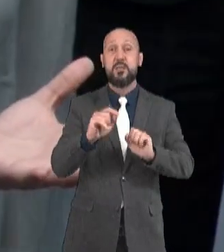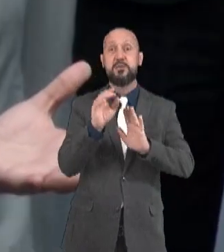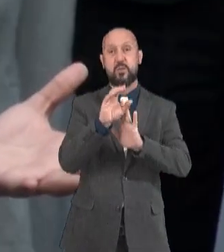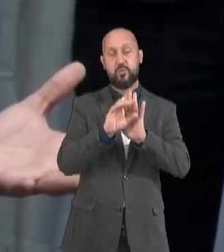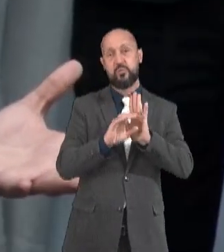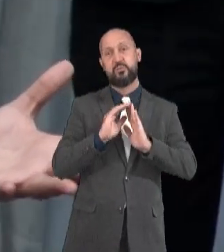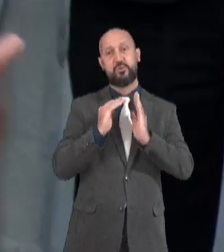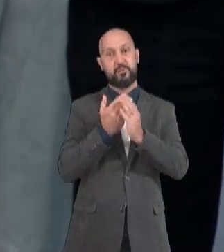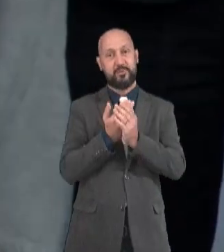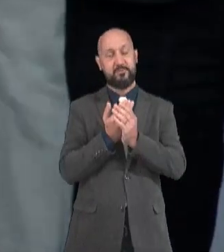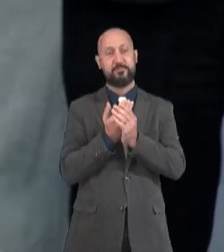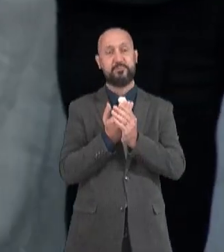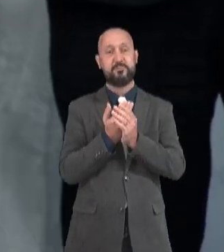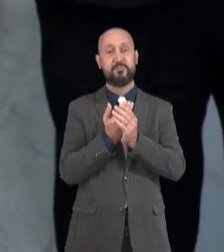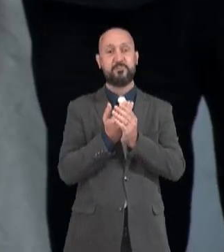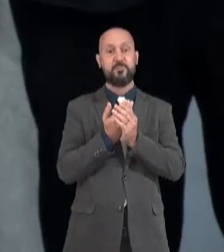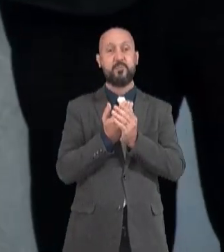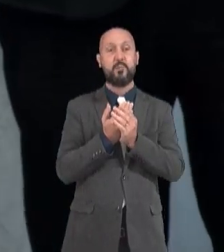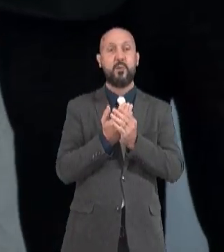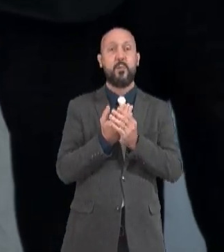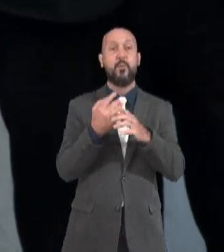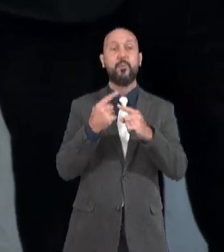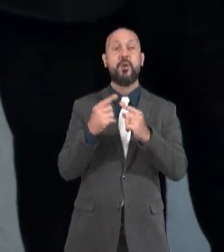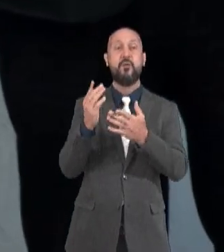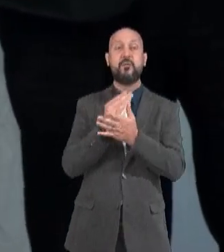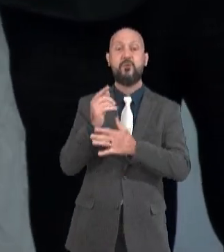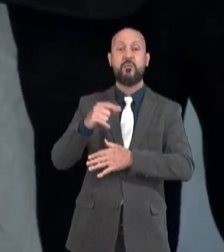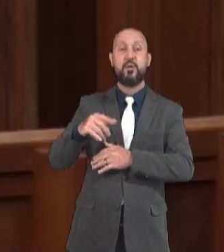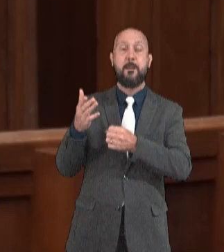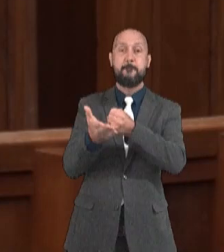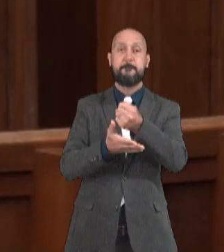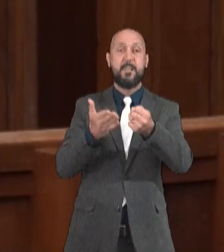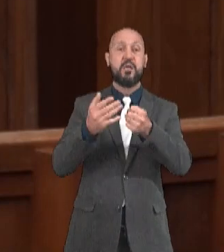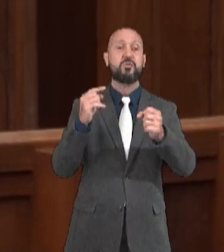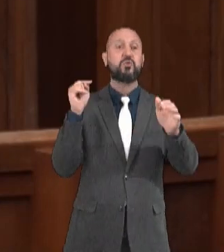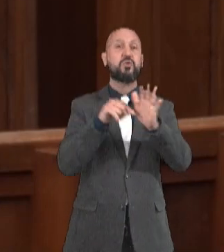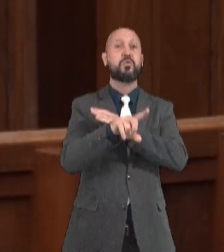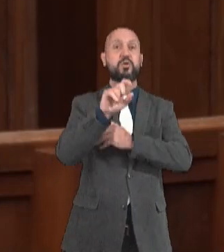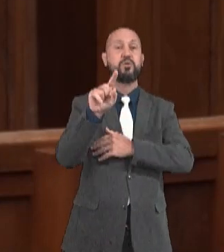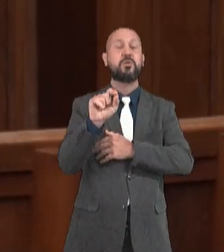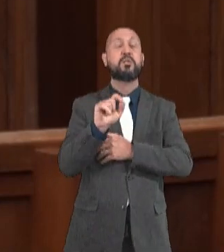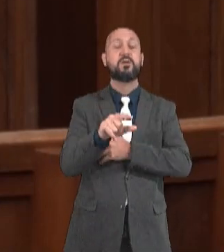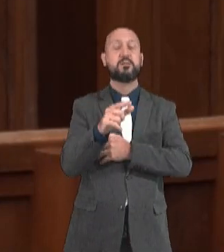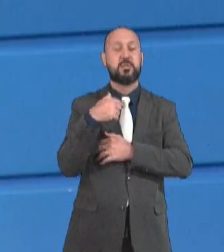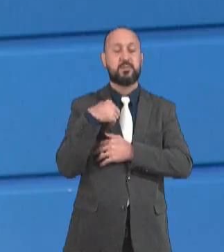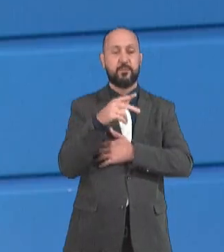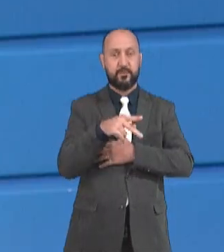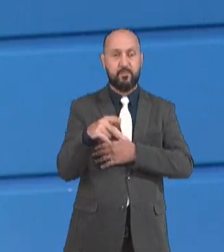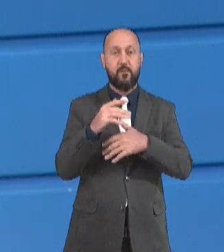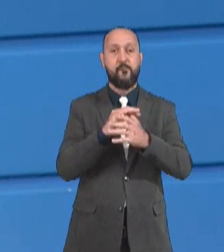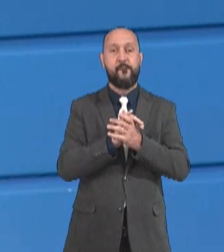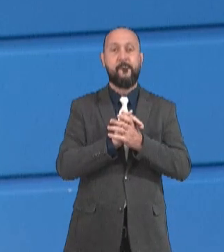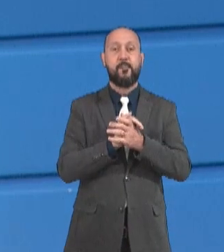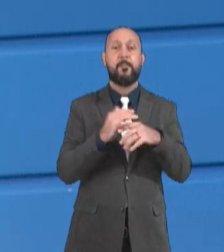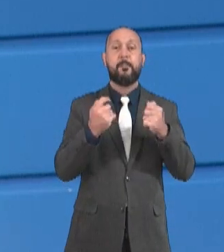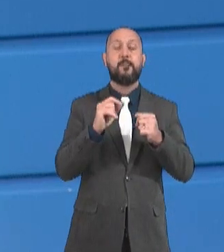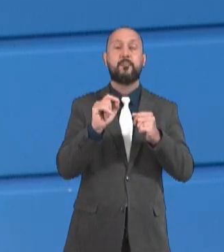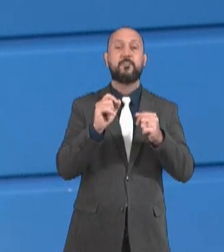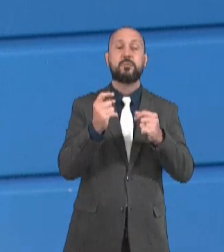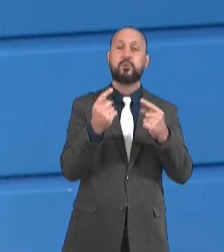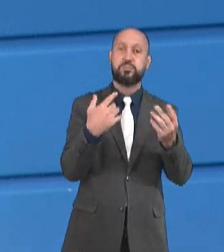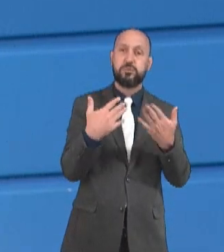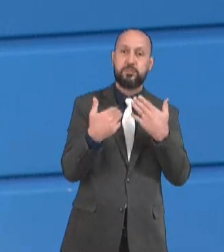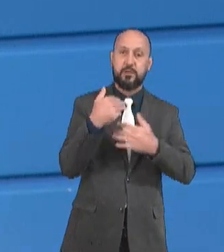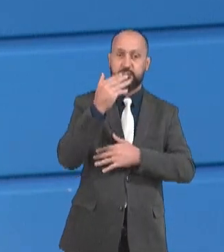conteúdo de escola. Porque vem alguém fundamentalista questionar o papel dessa professora. Então, acho que nós precisamos aqui fazer um